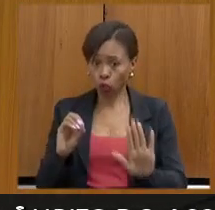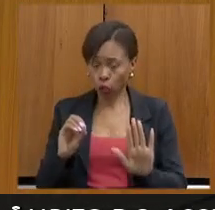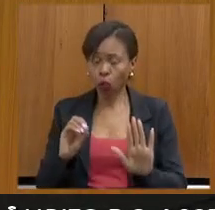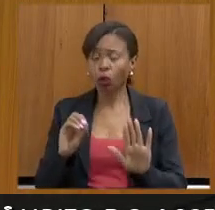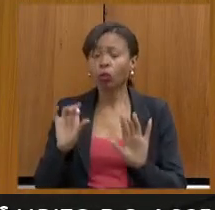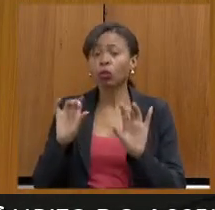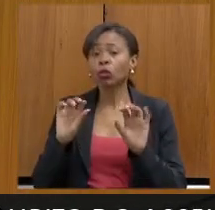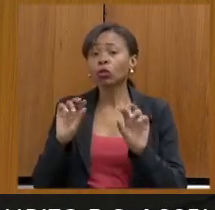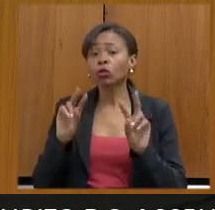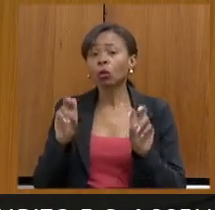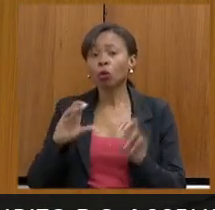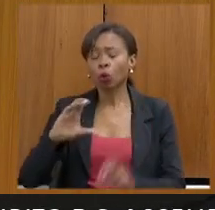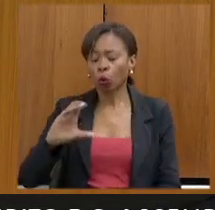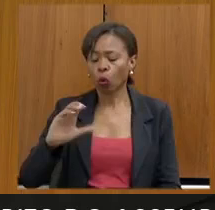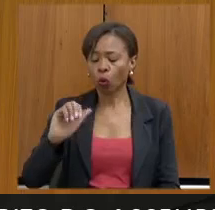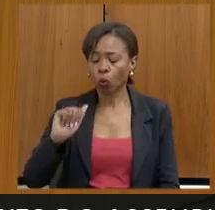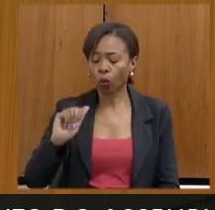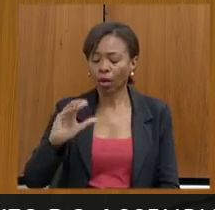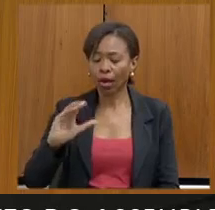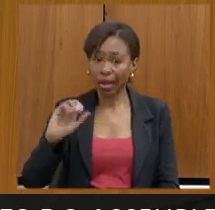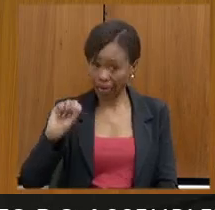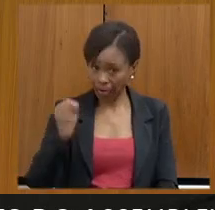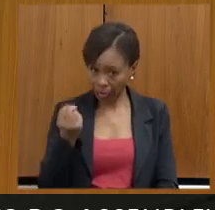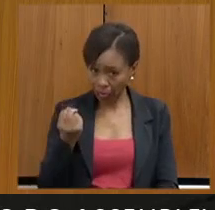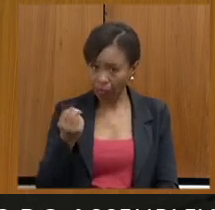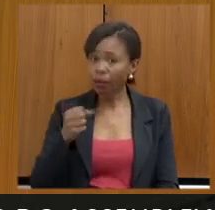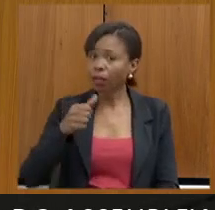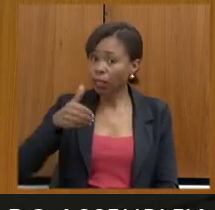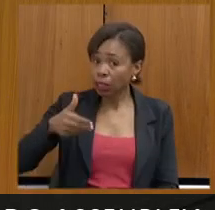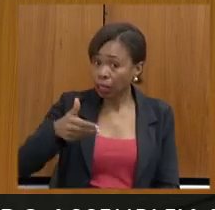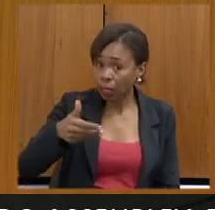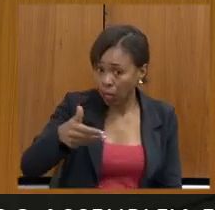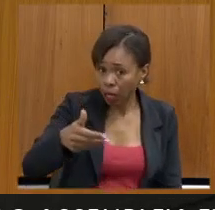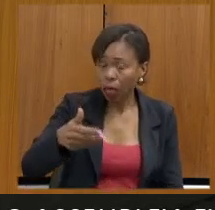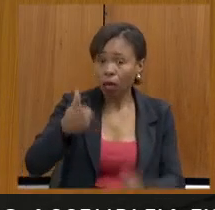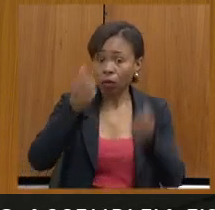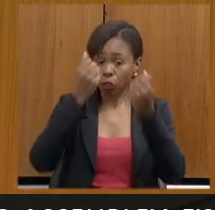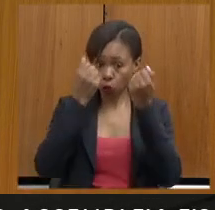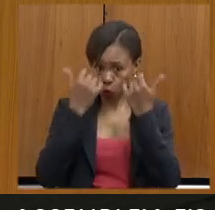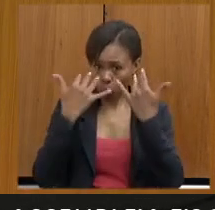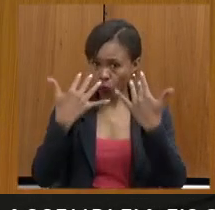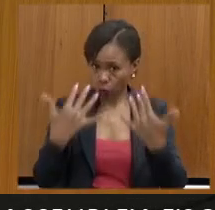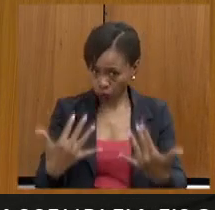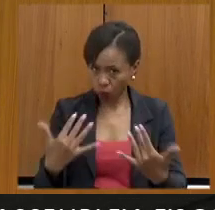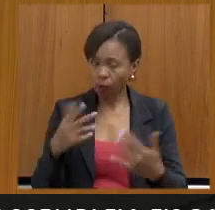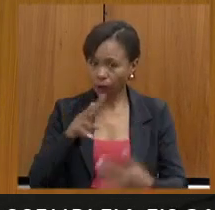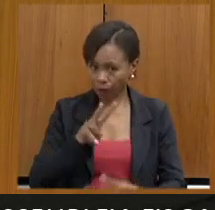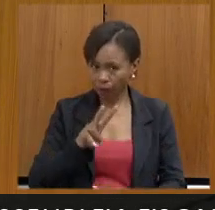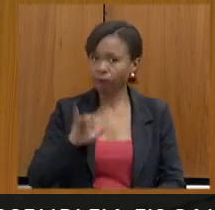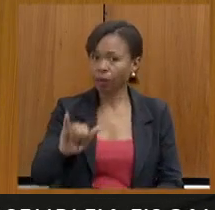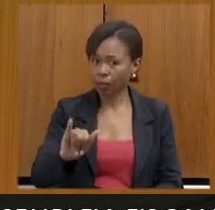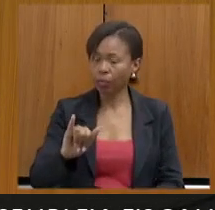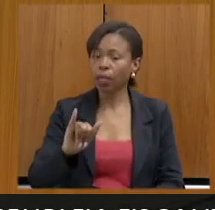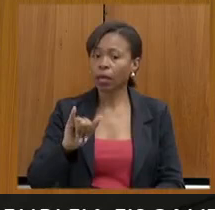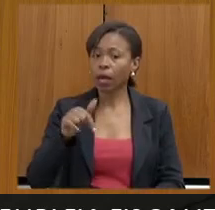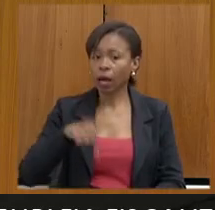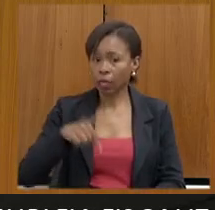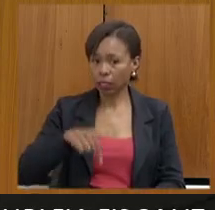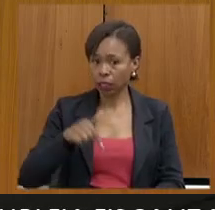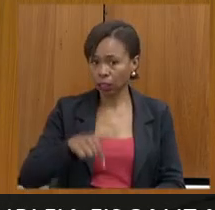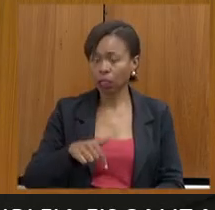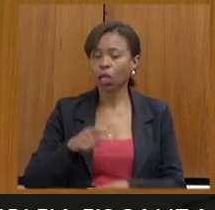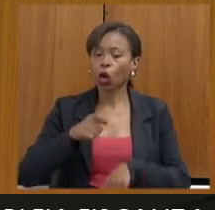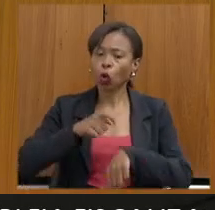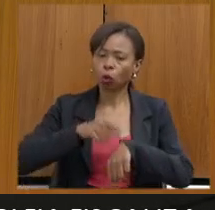relação a pessoa questão dos cargos será realizada audiência pública no âmbito dessa condição a requerimento do deputado e a Gente terá um